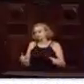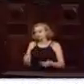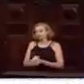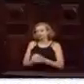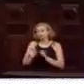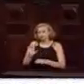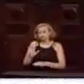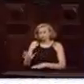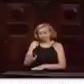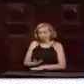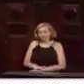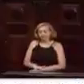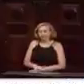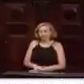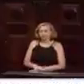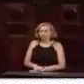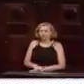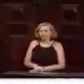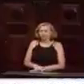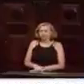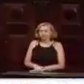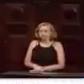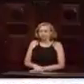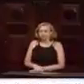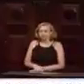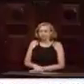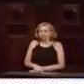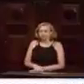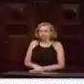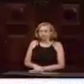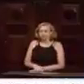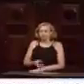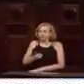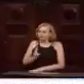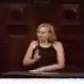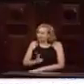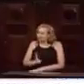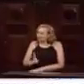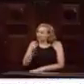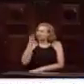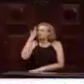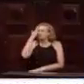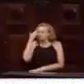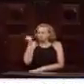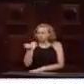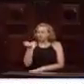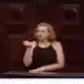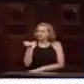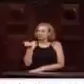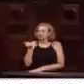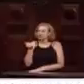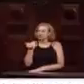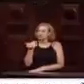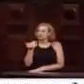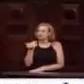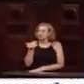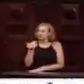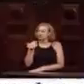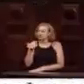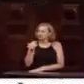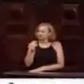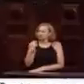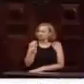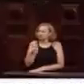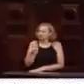Só que, apesar de sempre saber da existência dela,